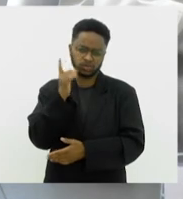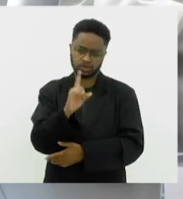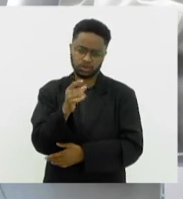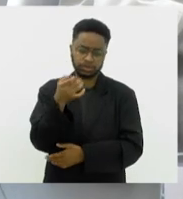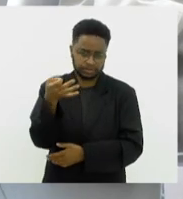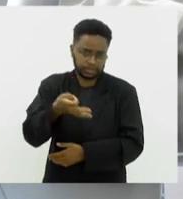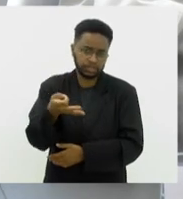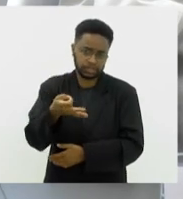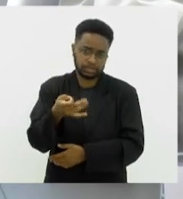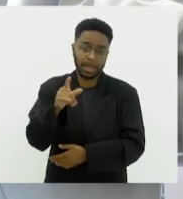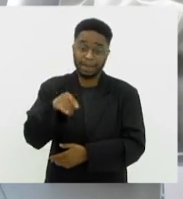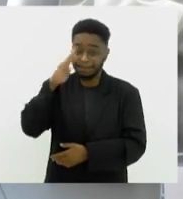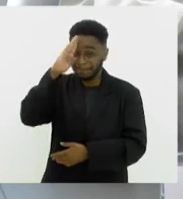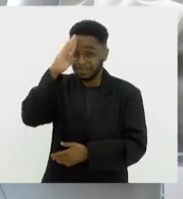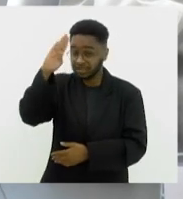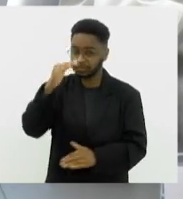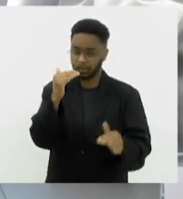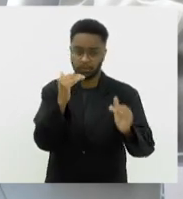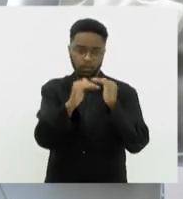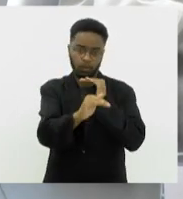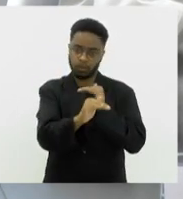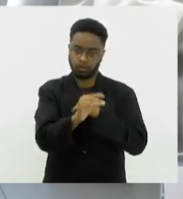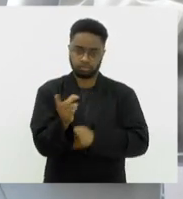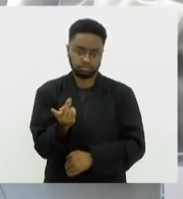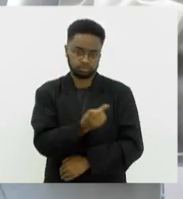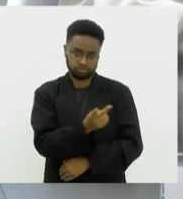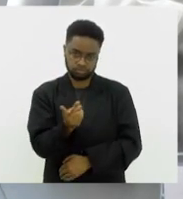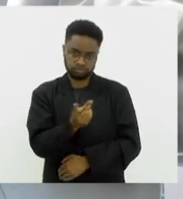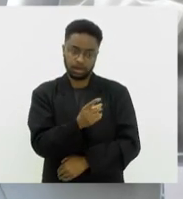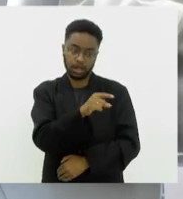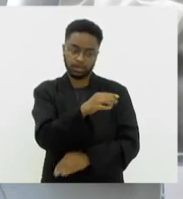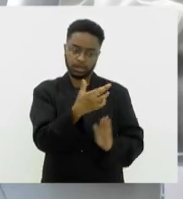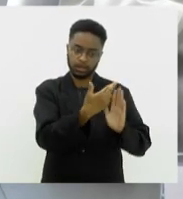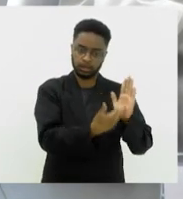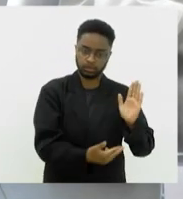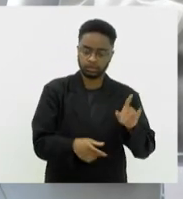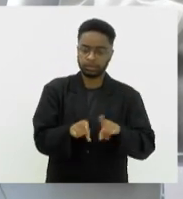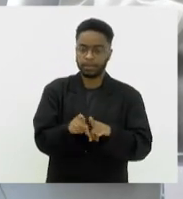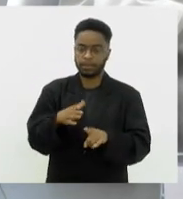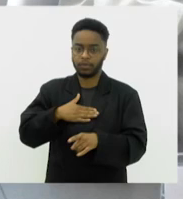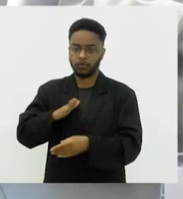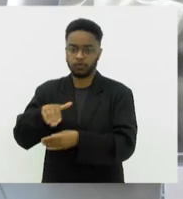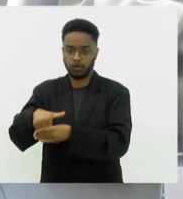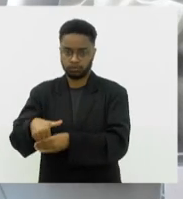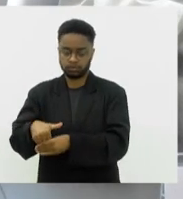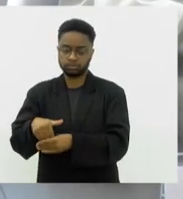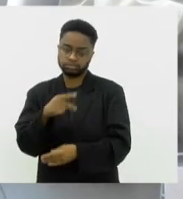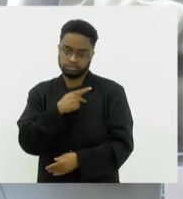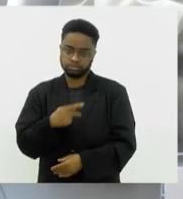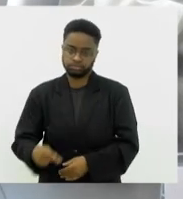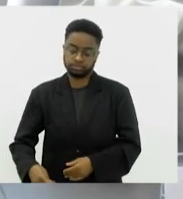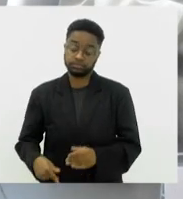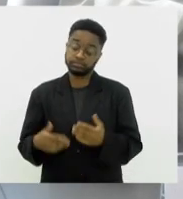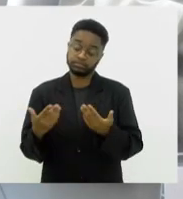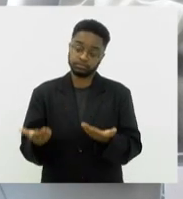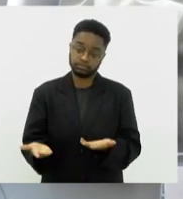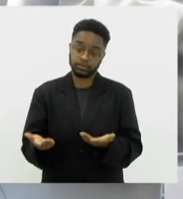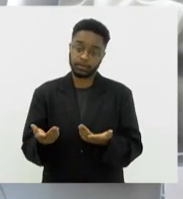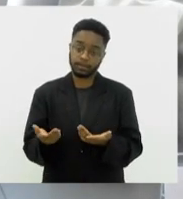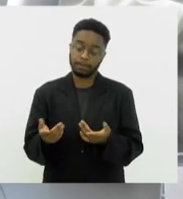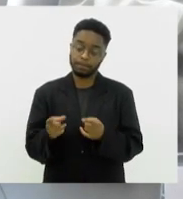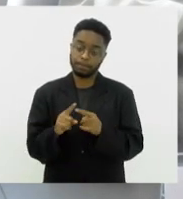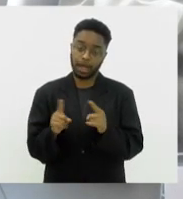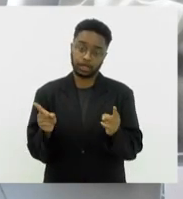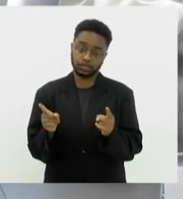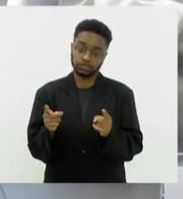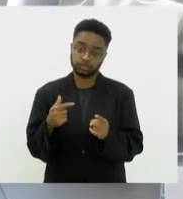uma das principais divergências entre o voto do relator e o voto desta presidência mas eh eu